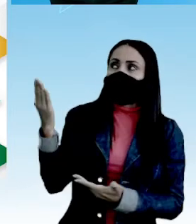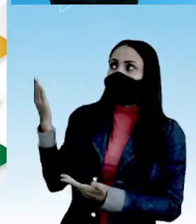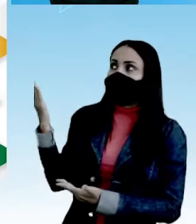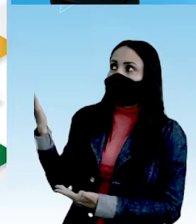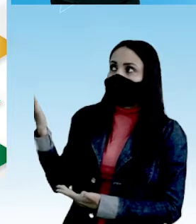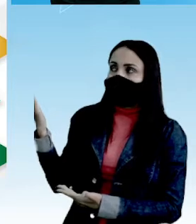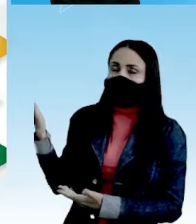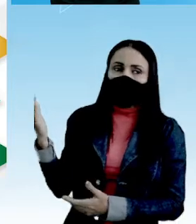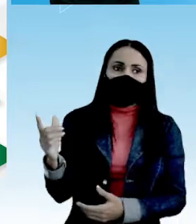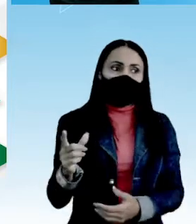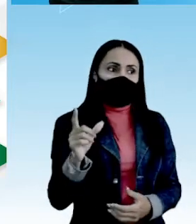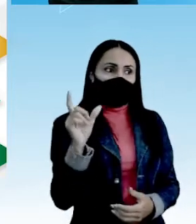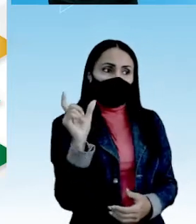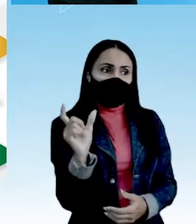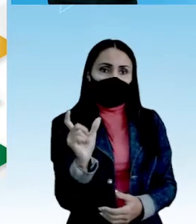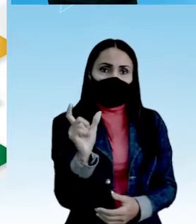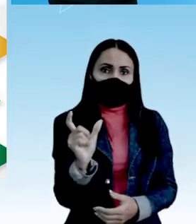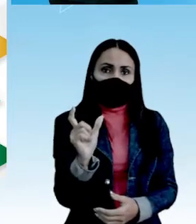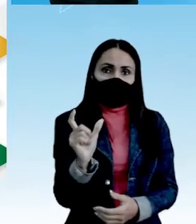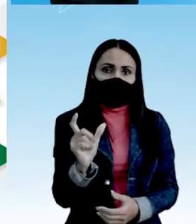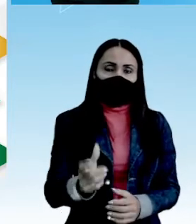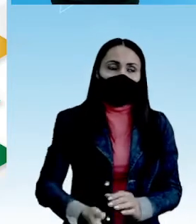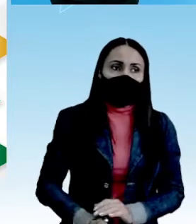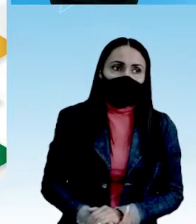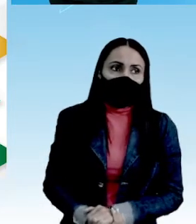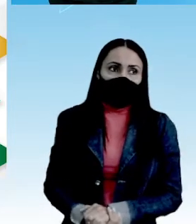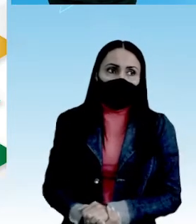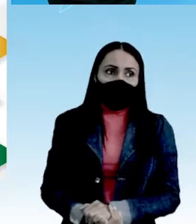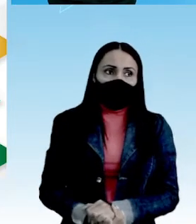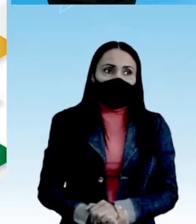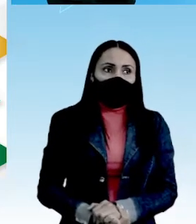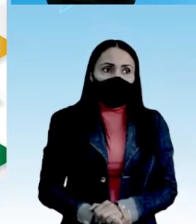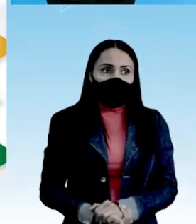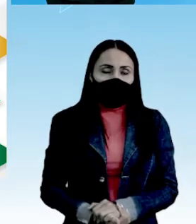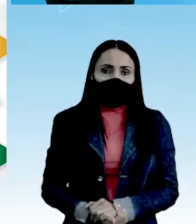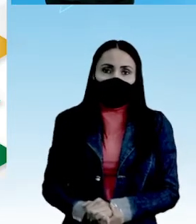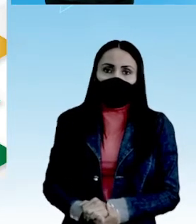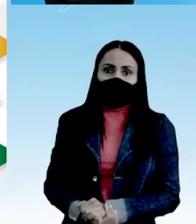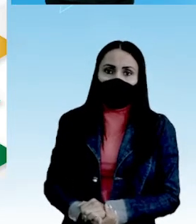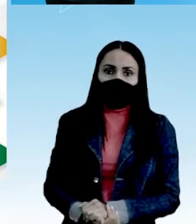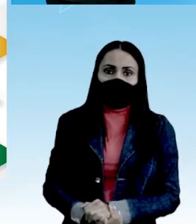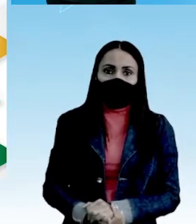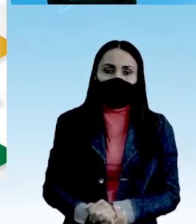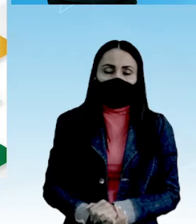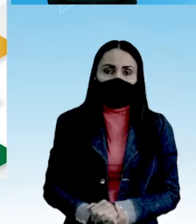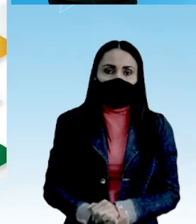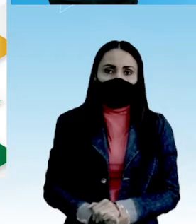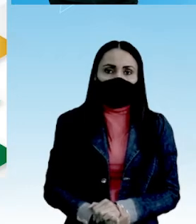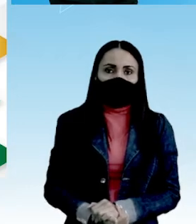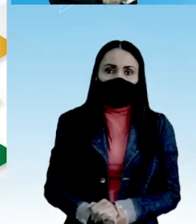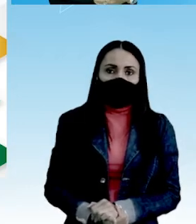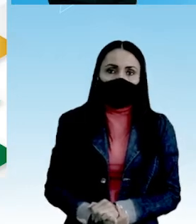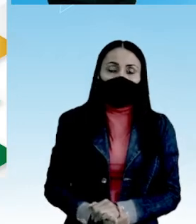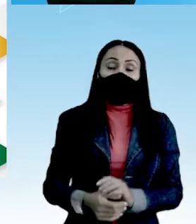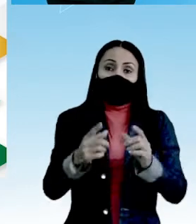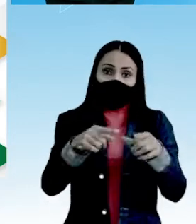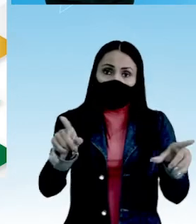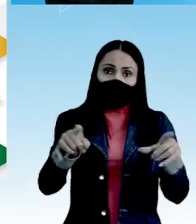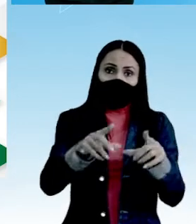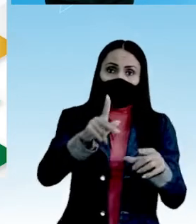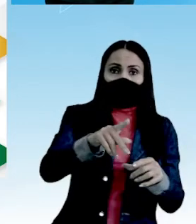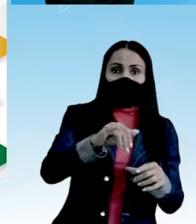um trechinho da música dela, né? Que é: disfarça e segue em frente todo dia até cansar. E eis que